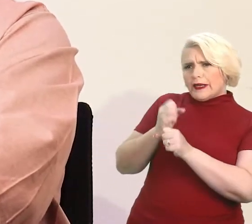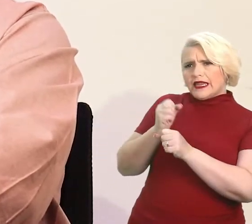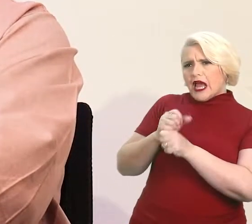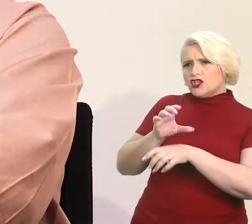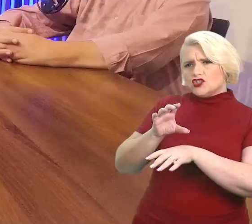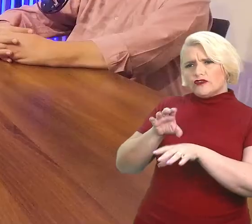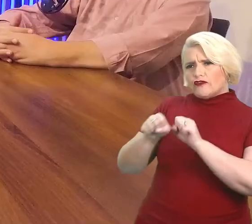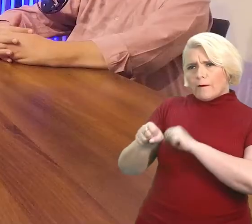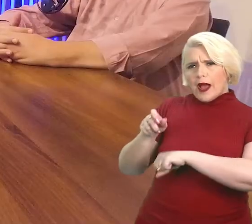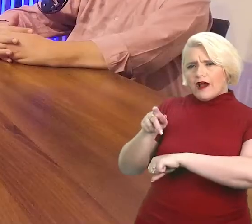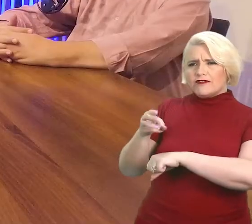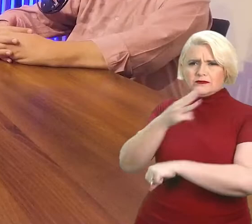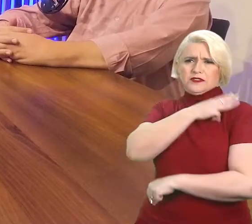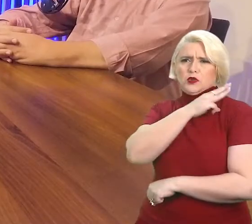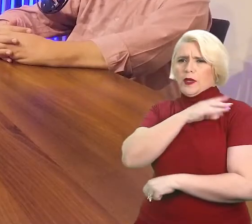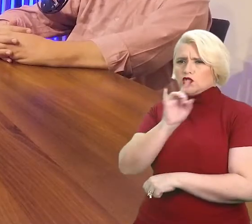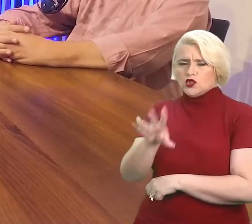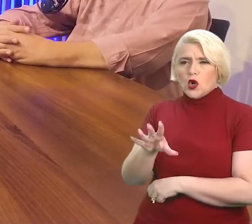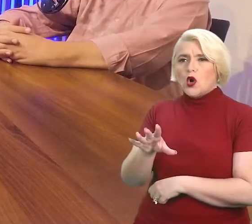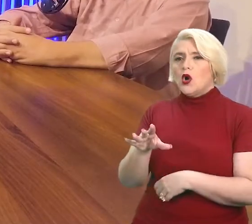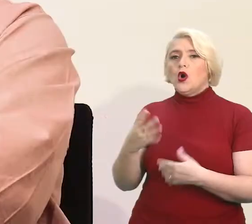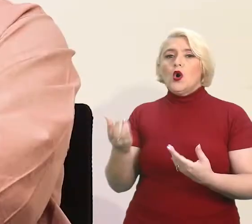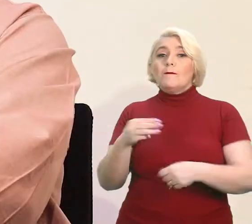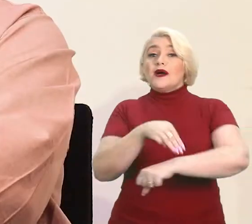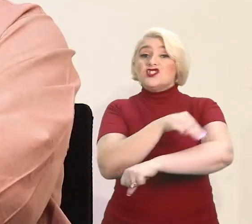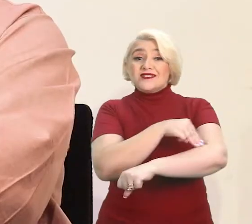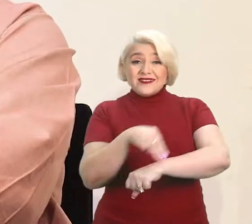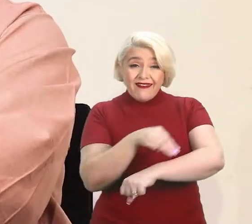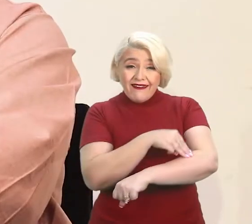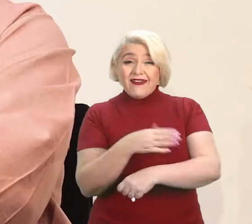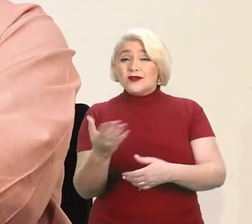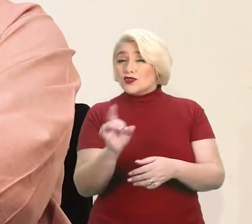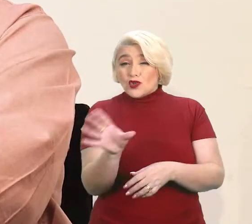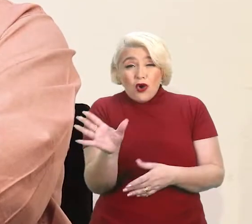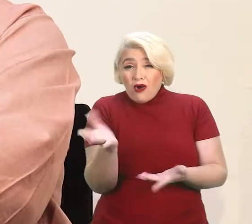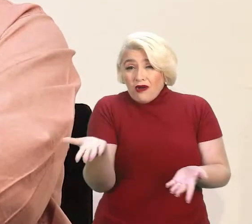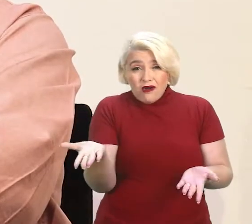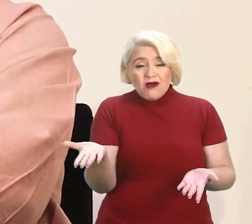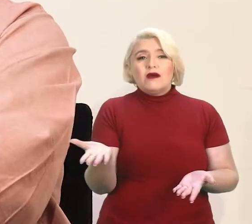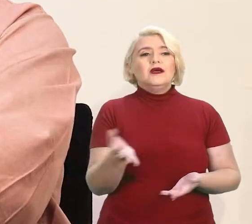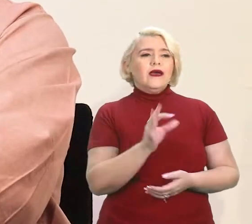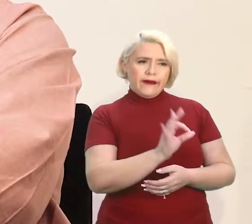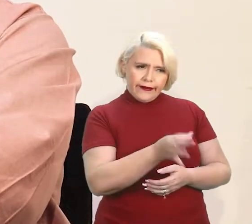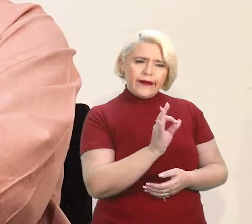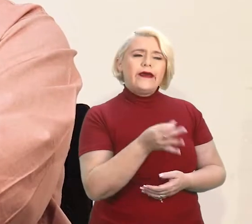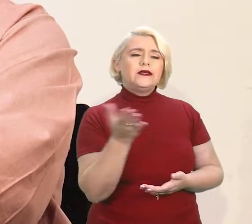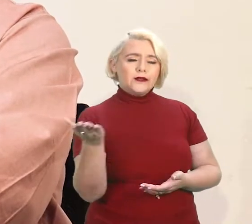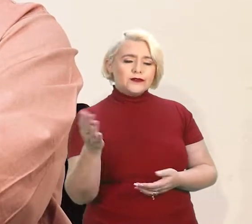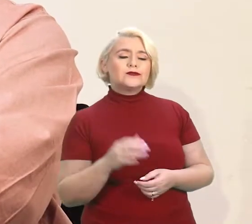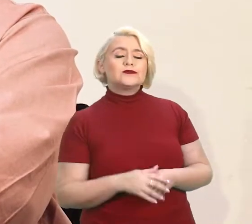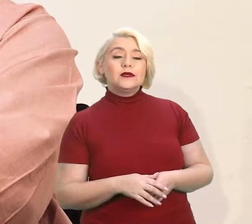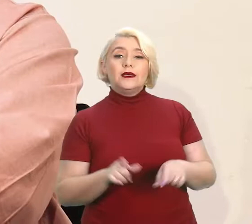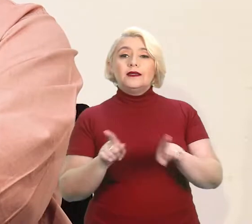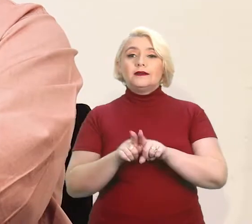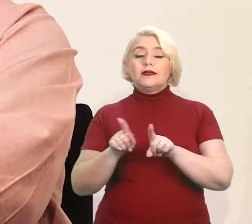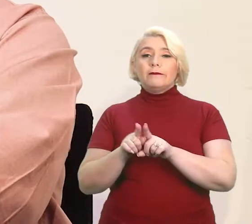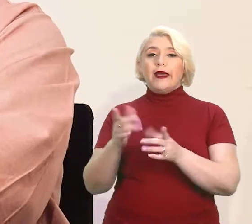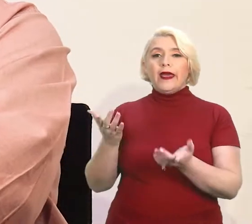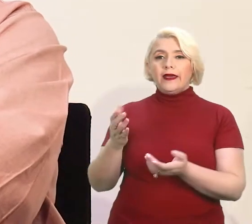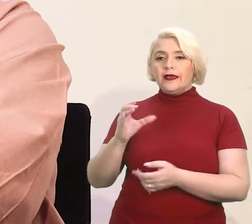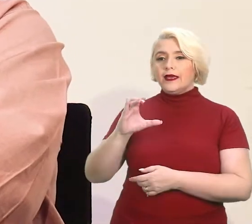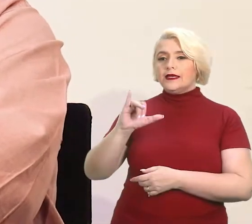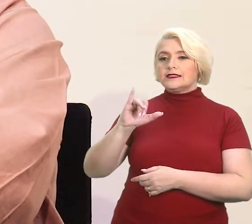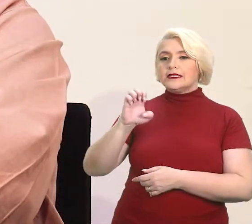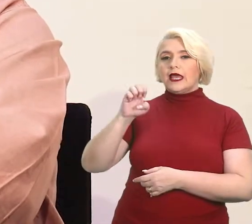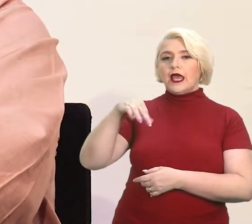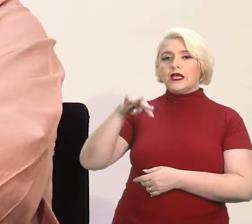médio, que era o magistério. Né? Era isso. E o científico, quando não sabia o que ia